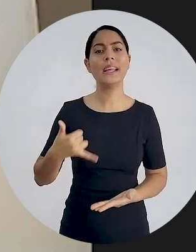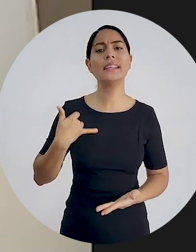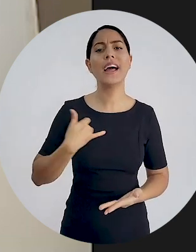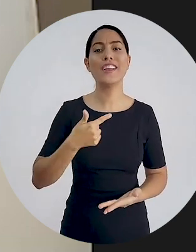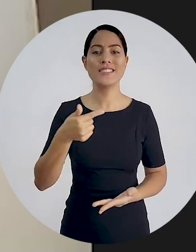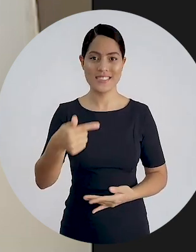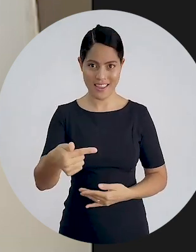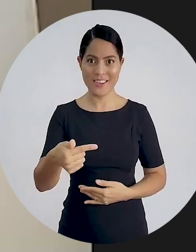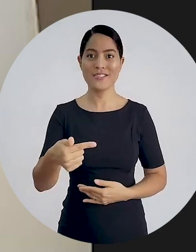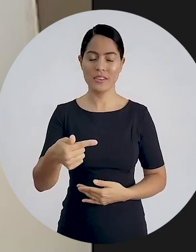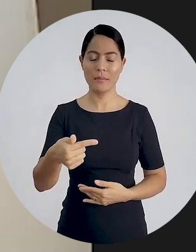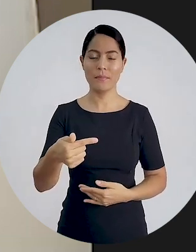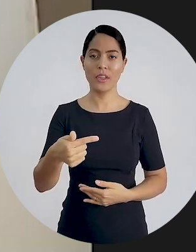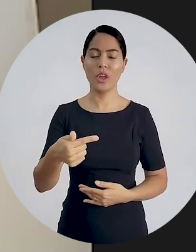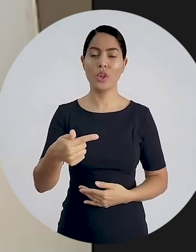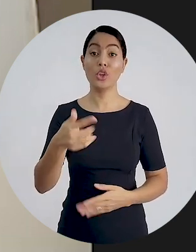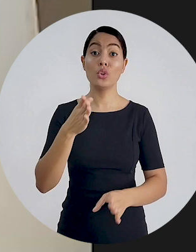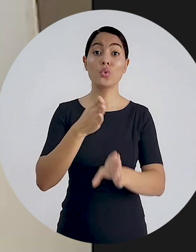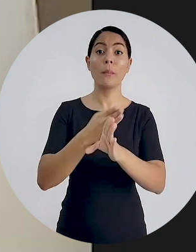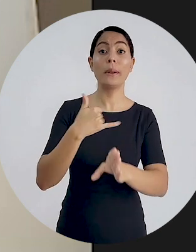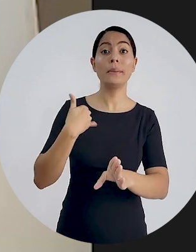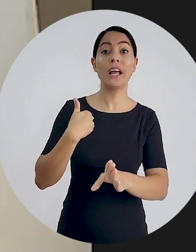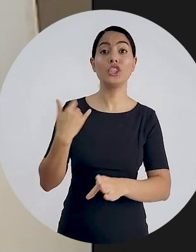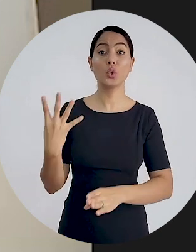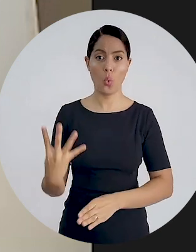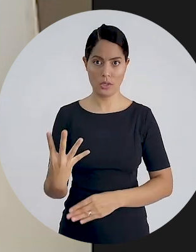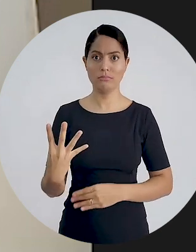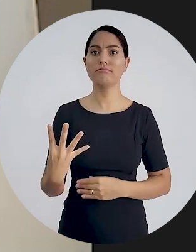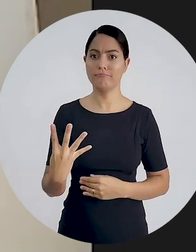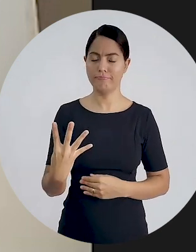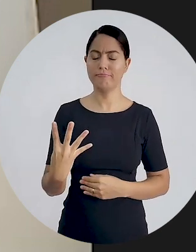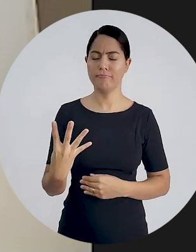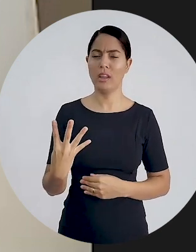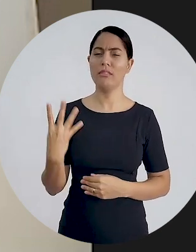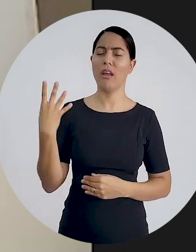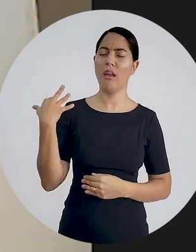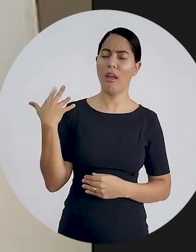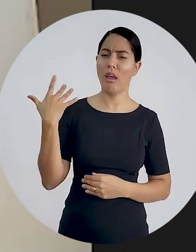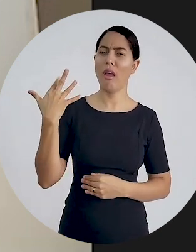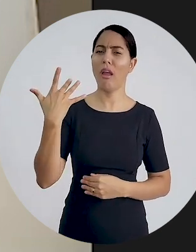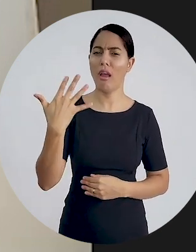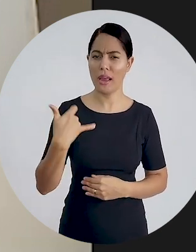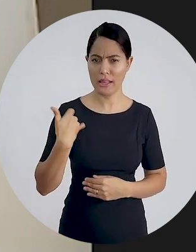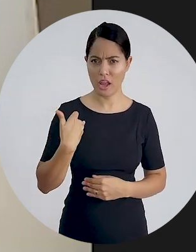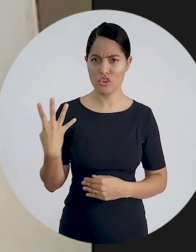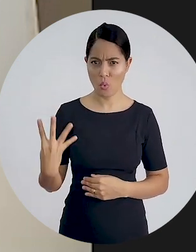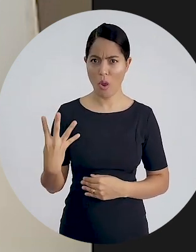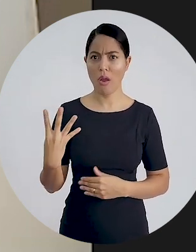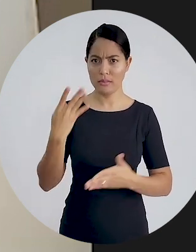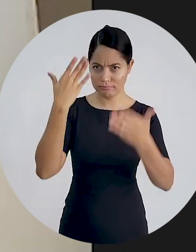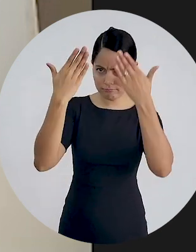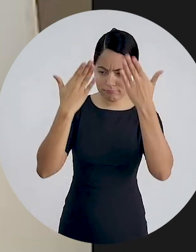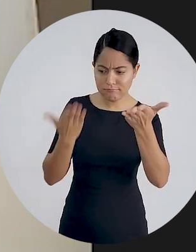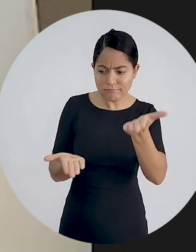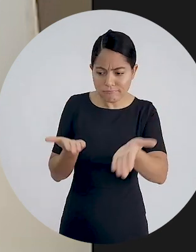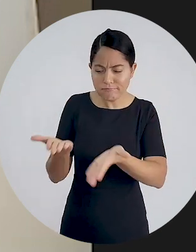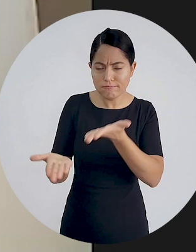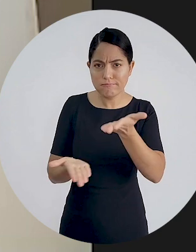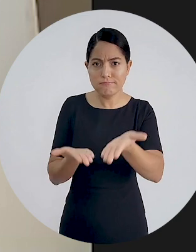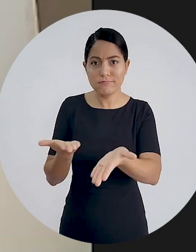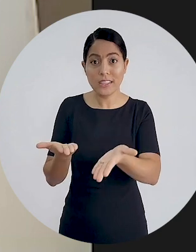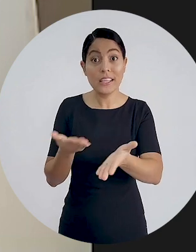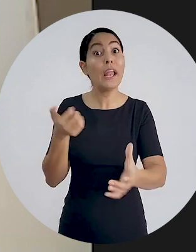vida, nós fechamos o diagnóstico com 4 anos. Desde os 4 anos que ele vem sendo acompanhado, ele é uma outra